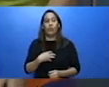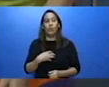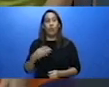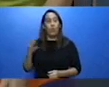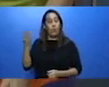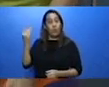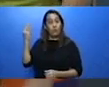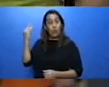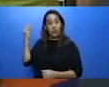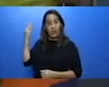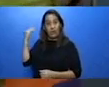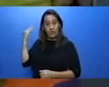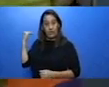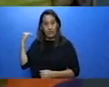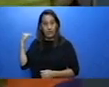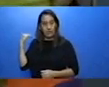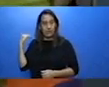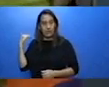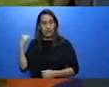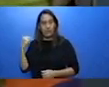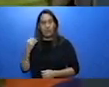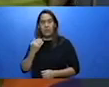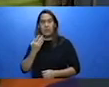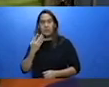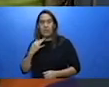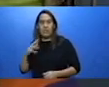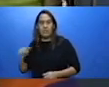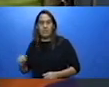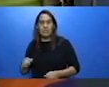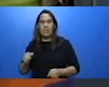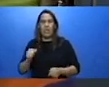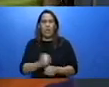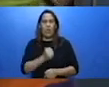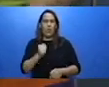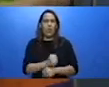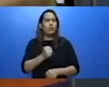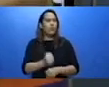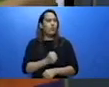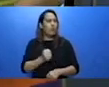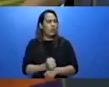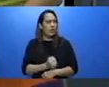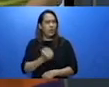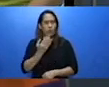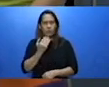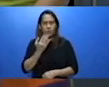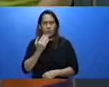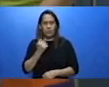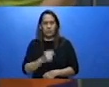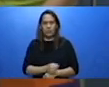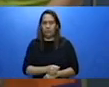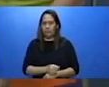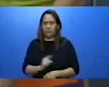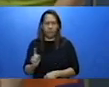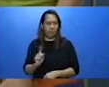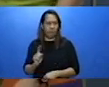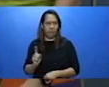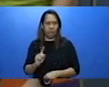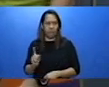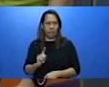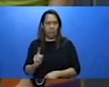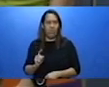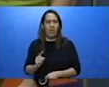eu construía comidinhas? Não dá certo. Quando eu era criança,